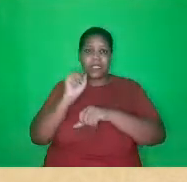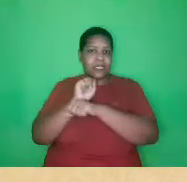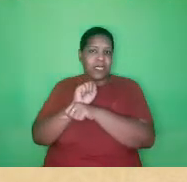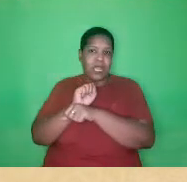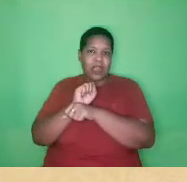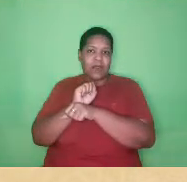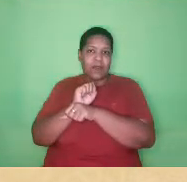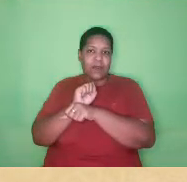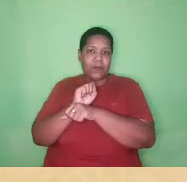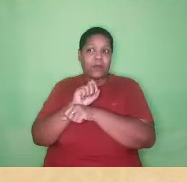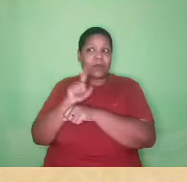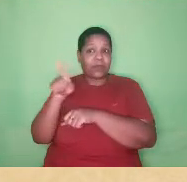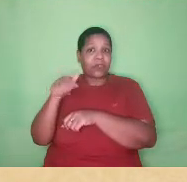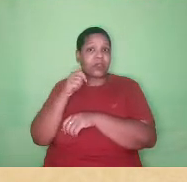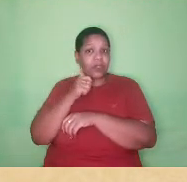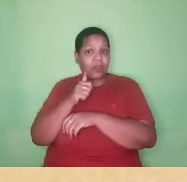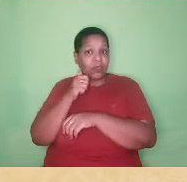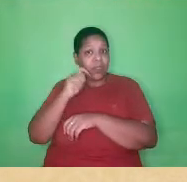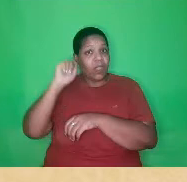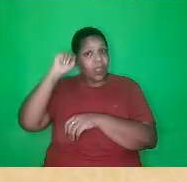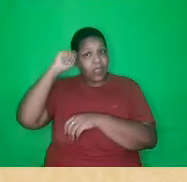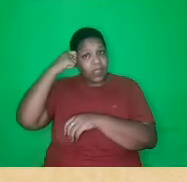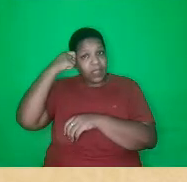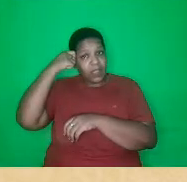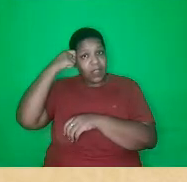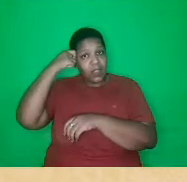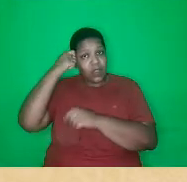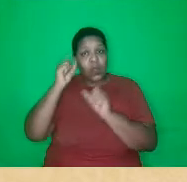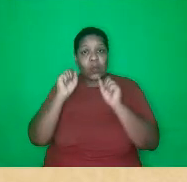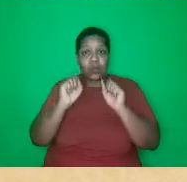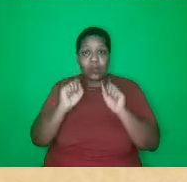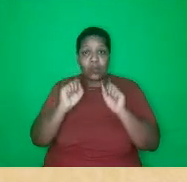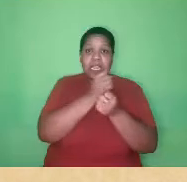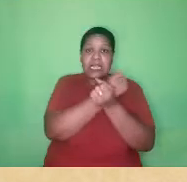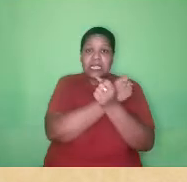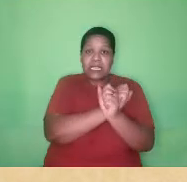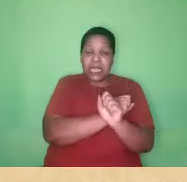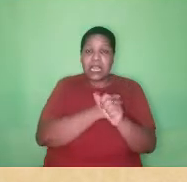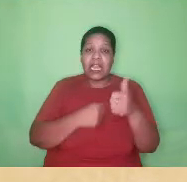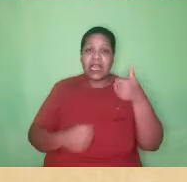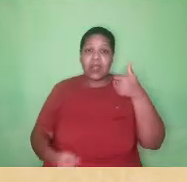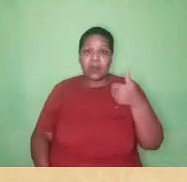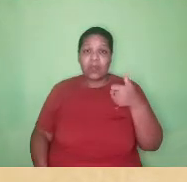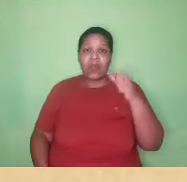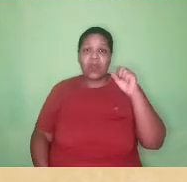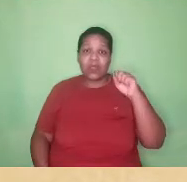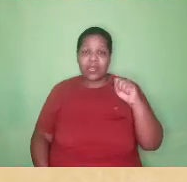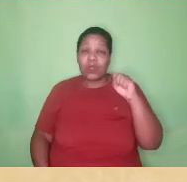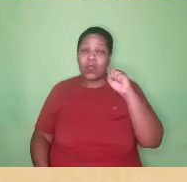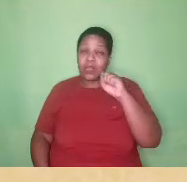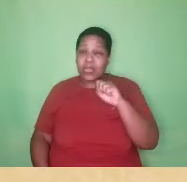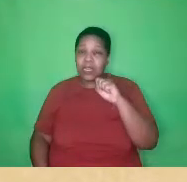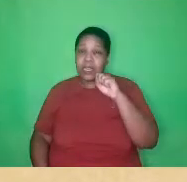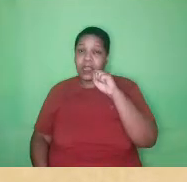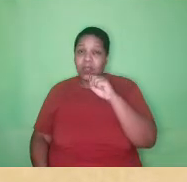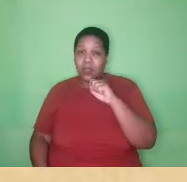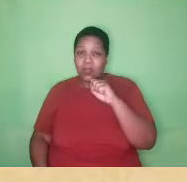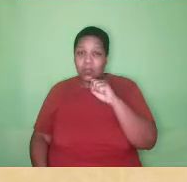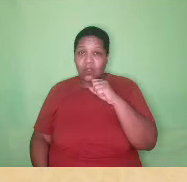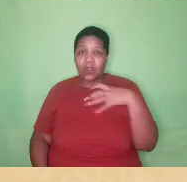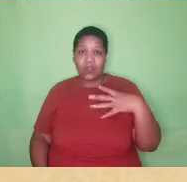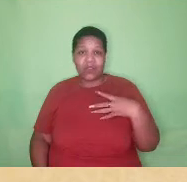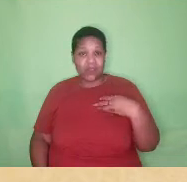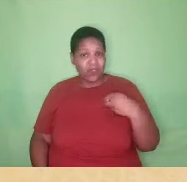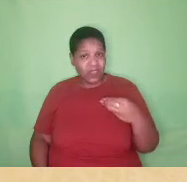mulher negra poderia ter sido escravizada até 1888, tendo um filho escravizado